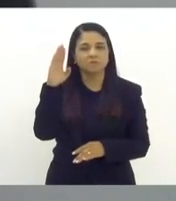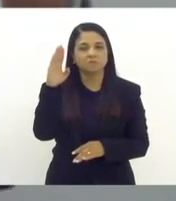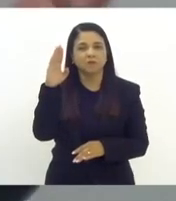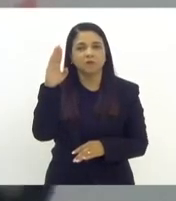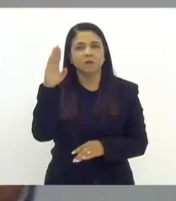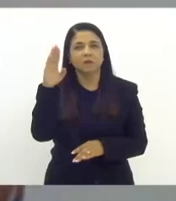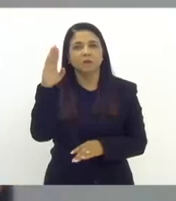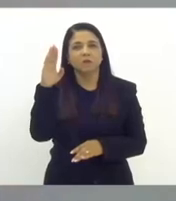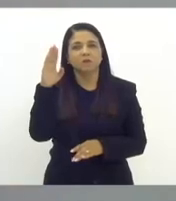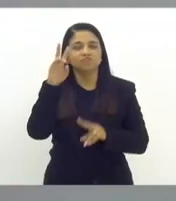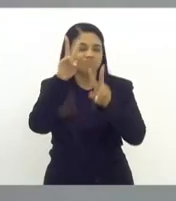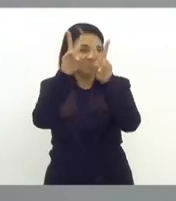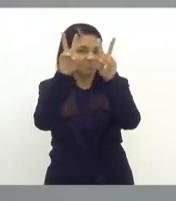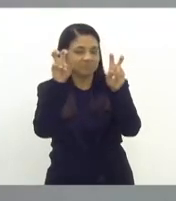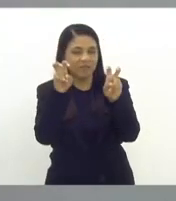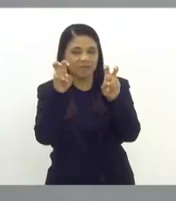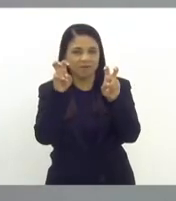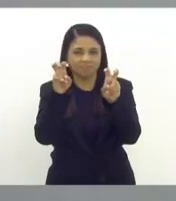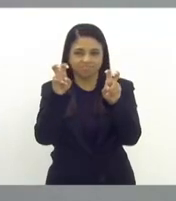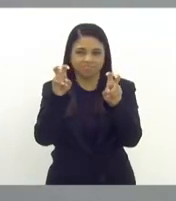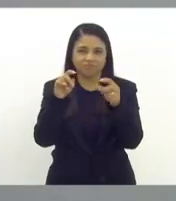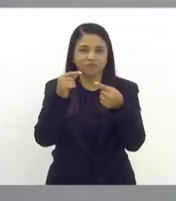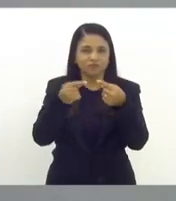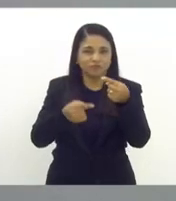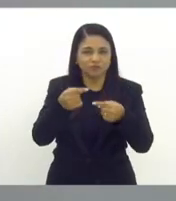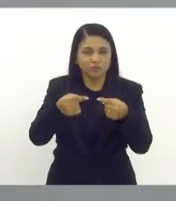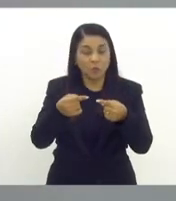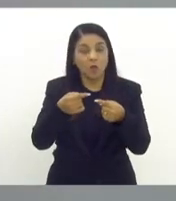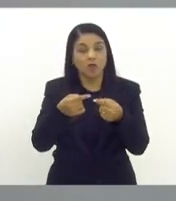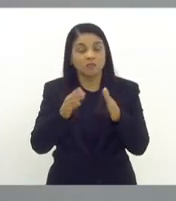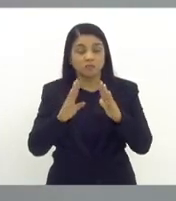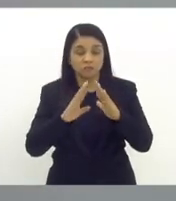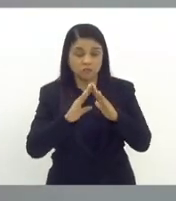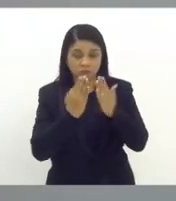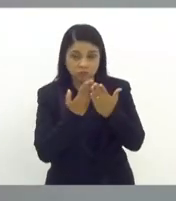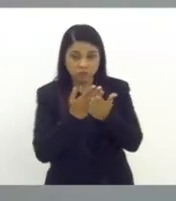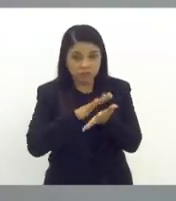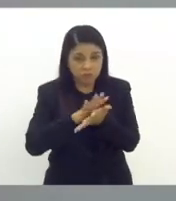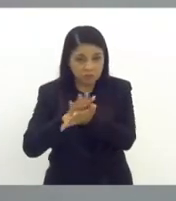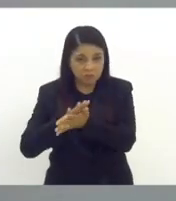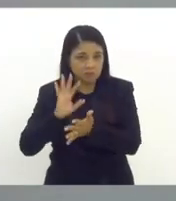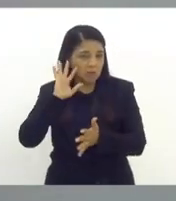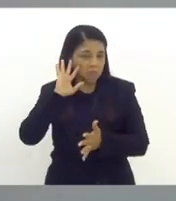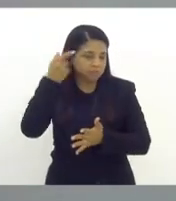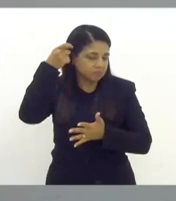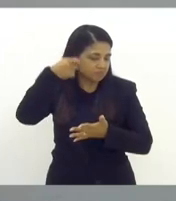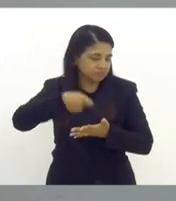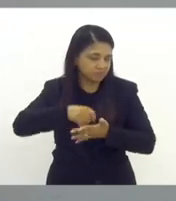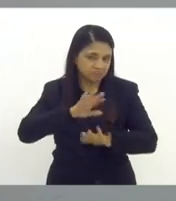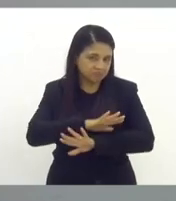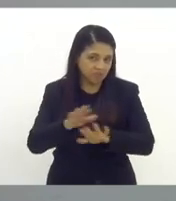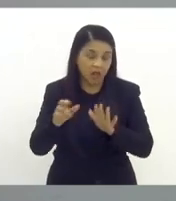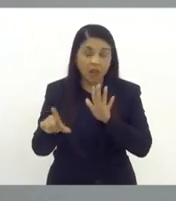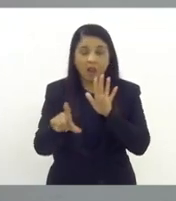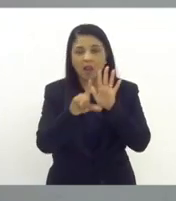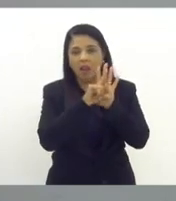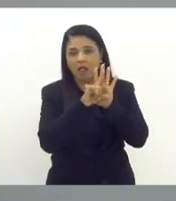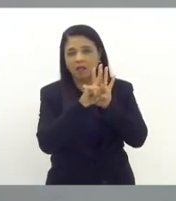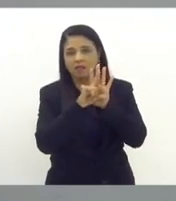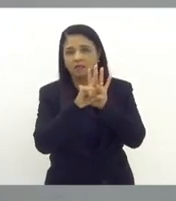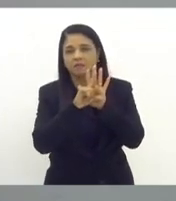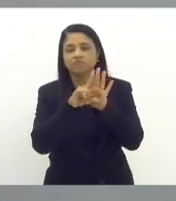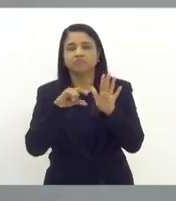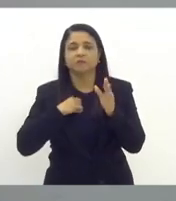o principal tema da nossa frente as escolas de samba já estão muito bem resolvidas a gente tem uma uma lei que